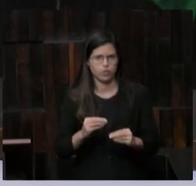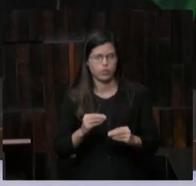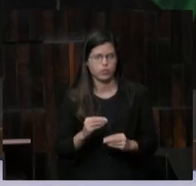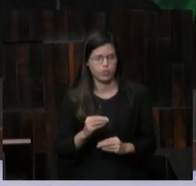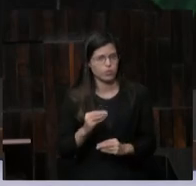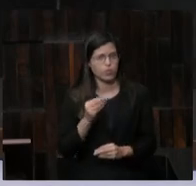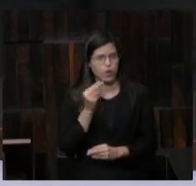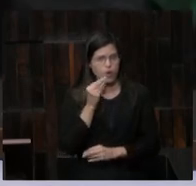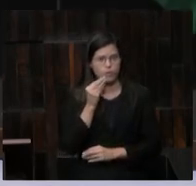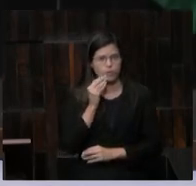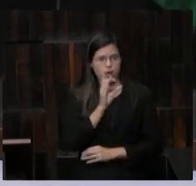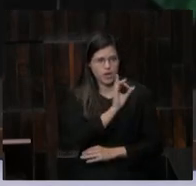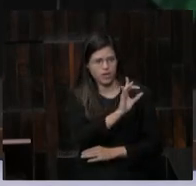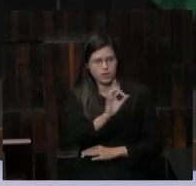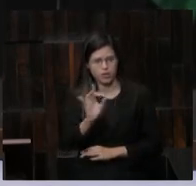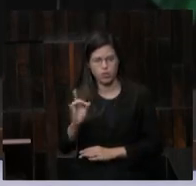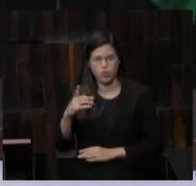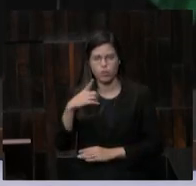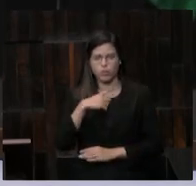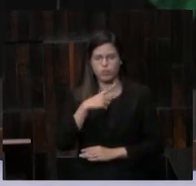cada um tem a sua pauta,